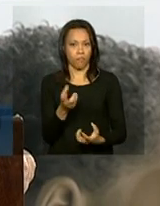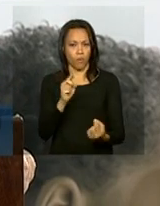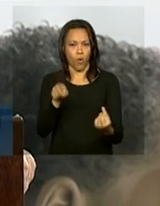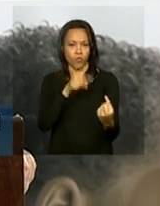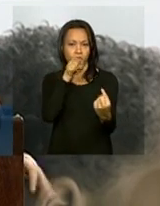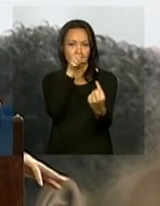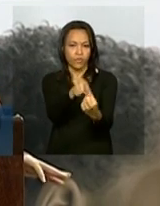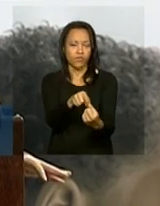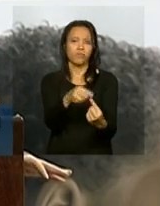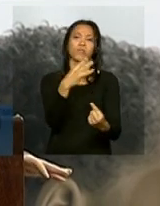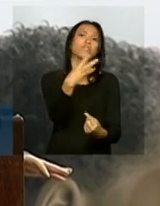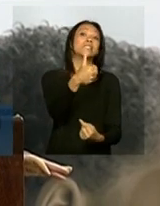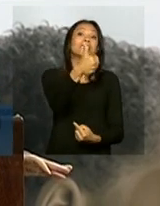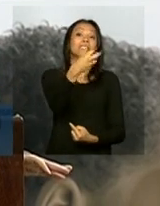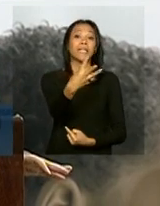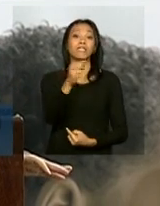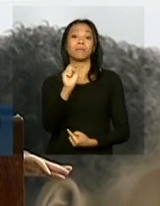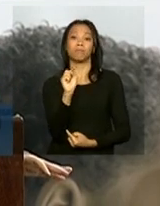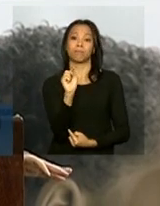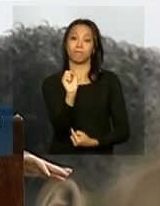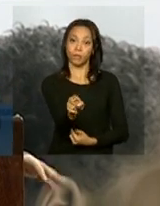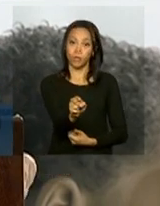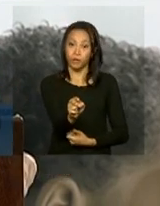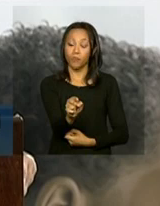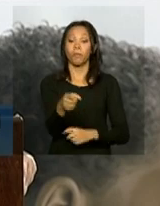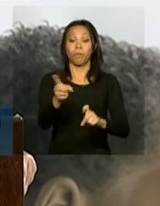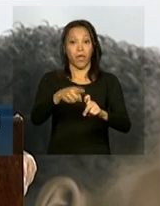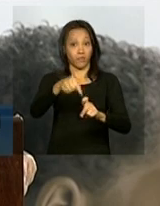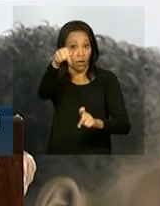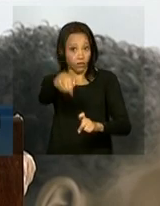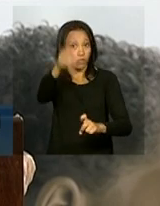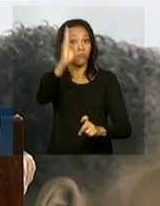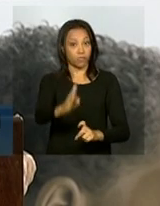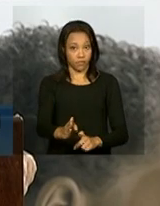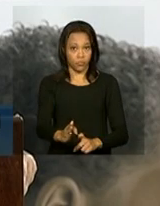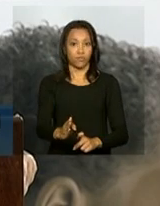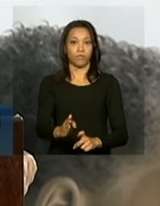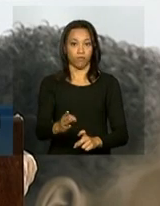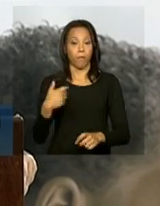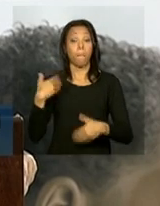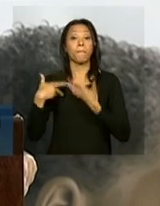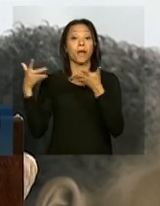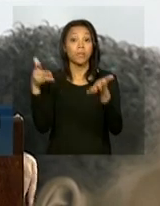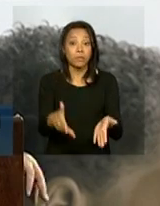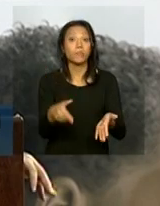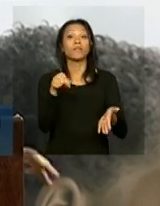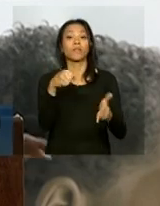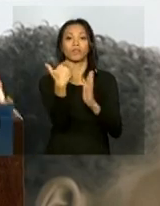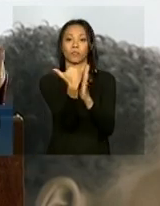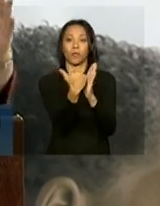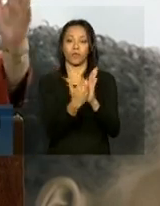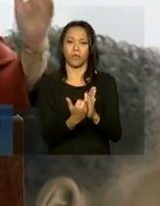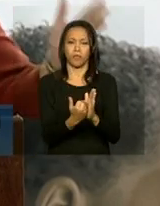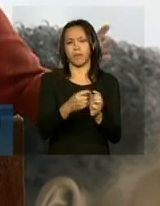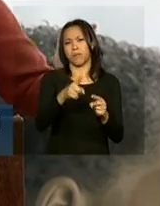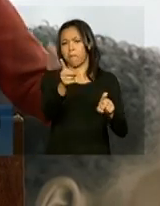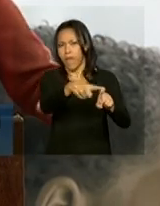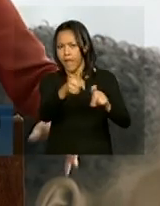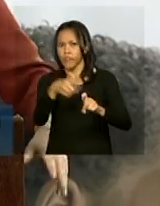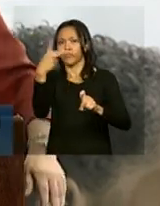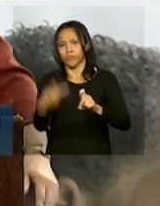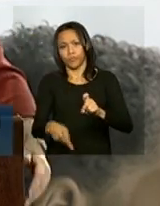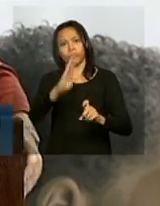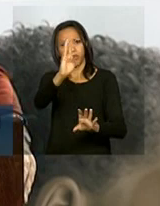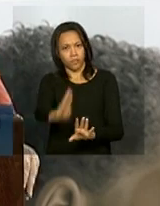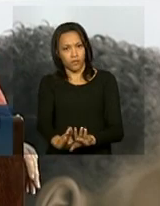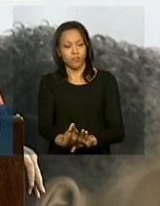em torno de 13 mil médicos aqui no Brasil participando do programa, entre médicos